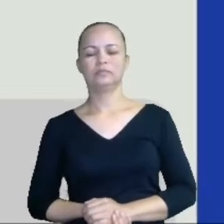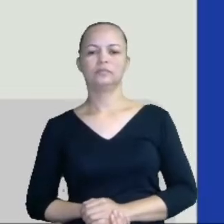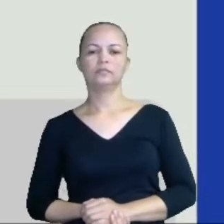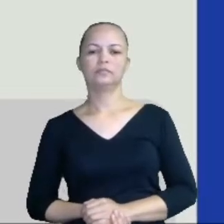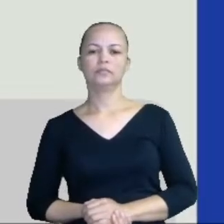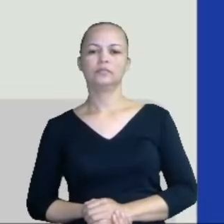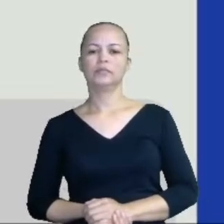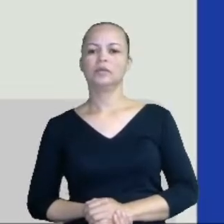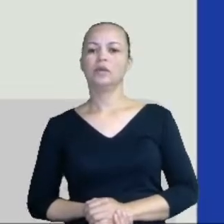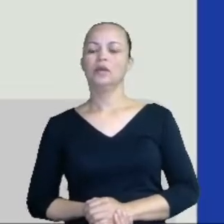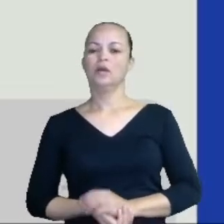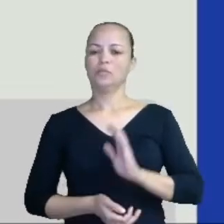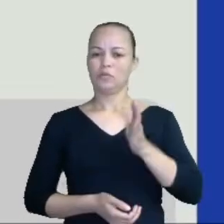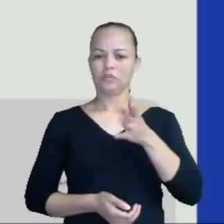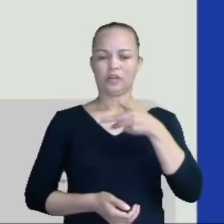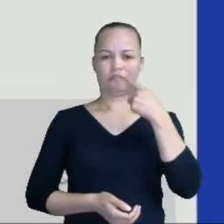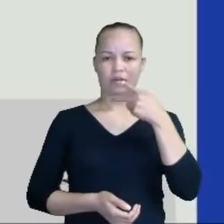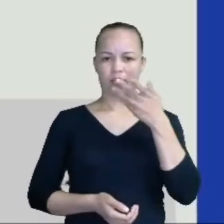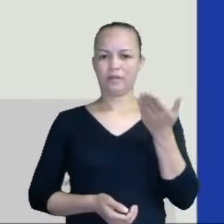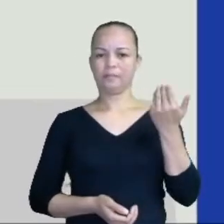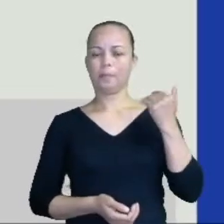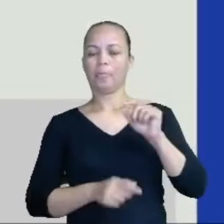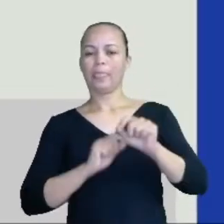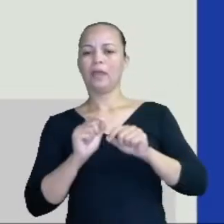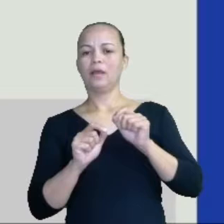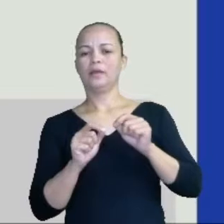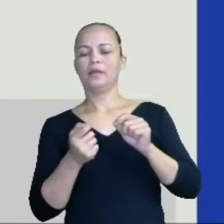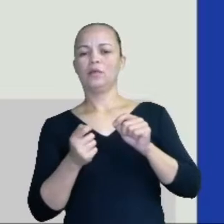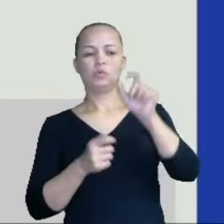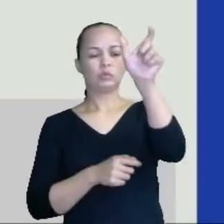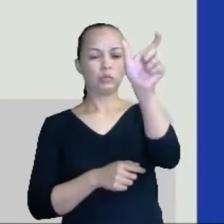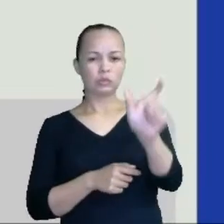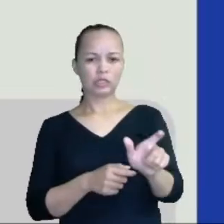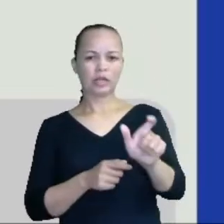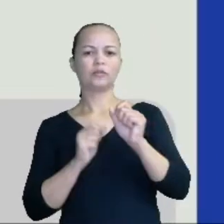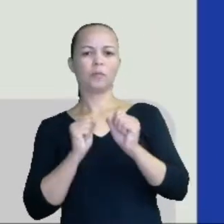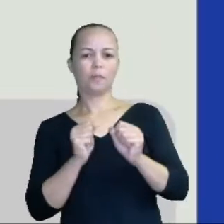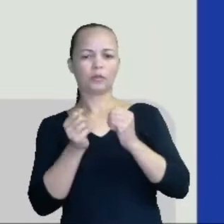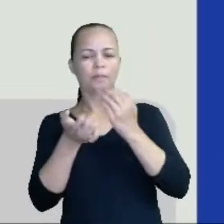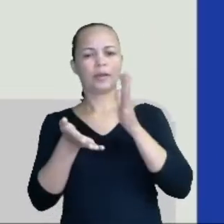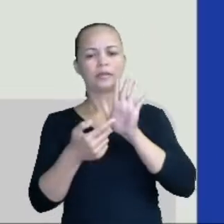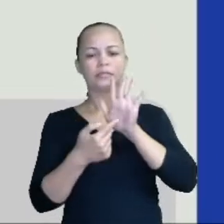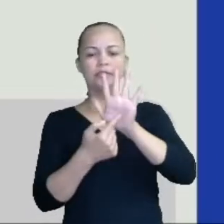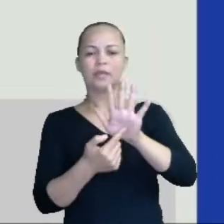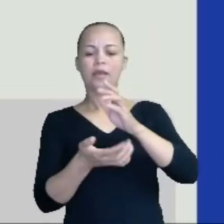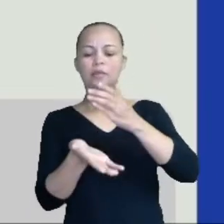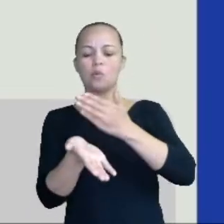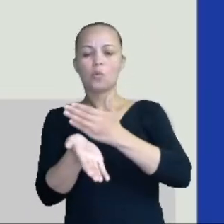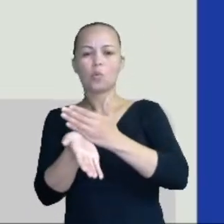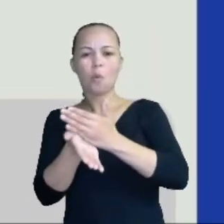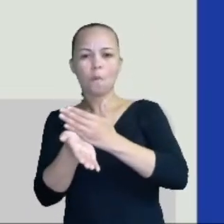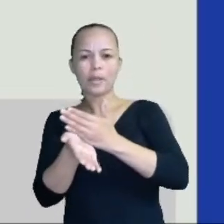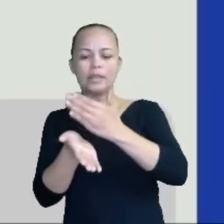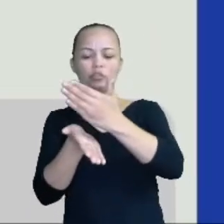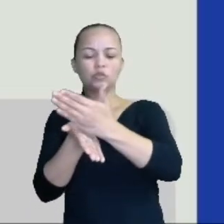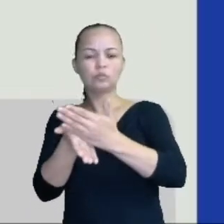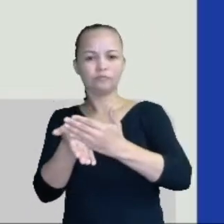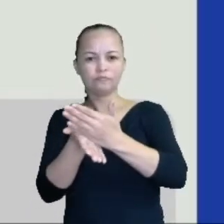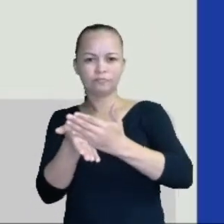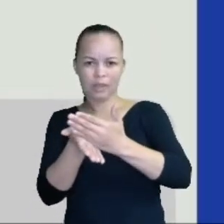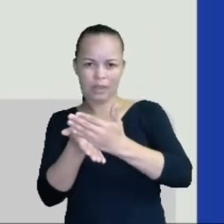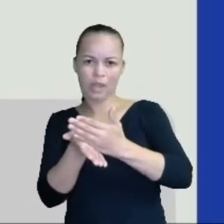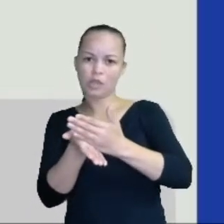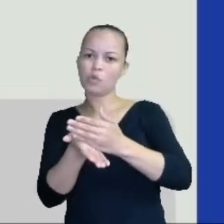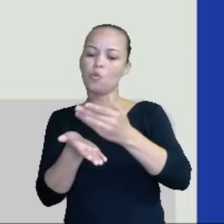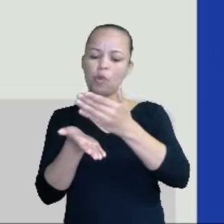Como eu falei anteriormente, o sujeito ele pode aparecer no começo da frase, ele pode aparecer no meio da